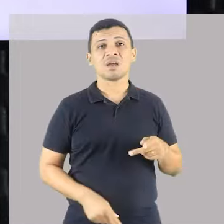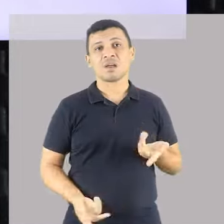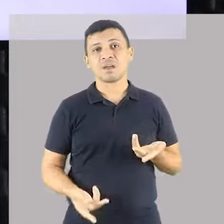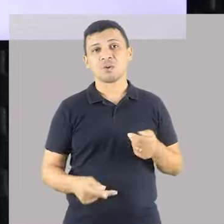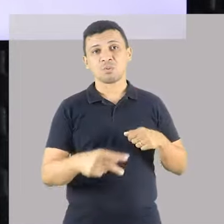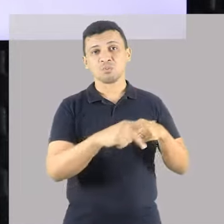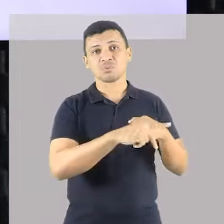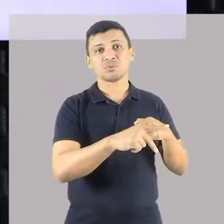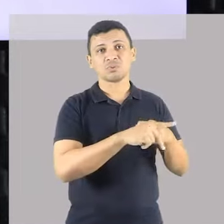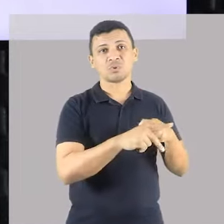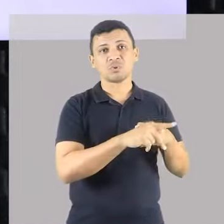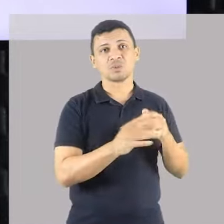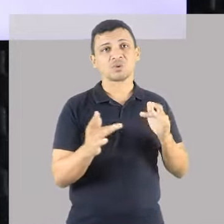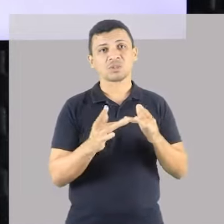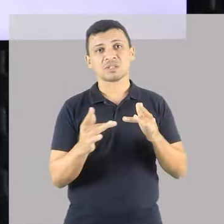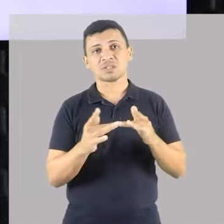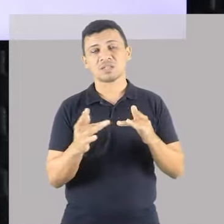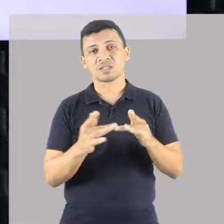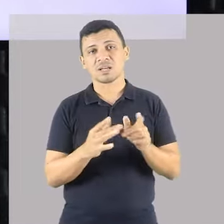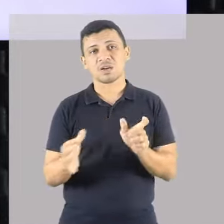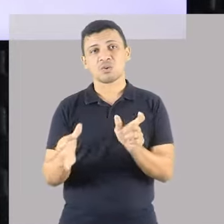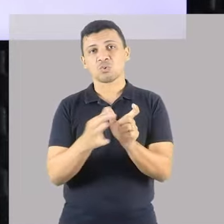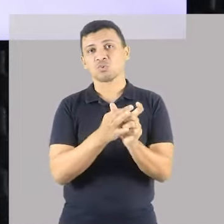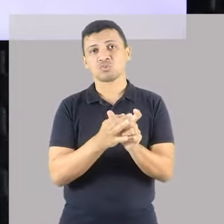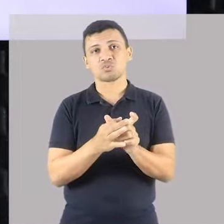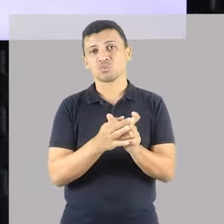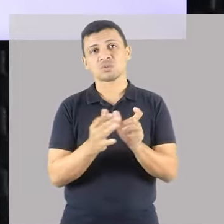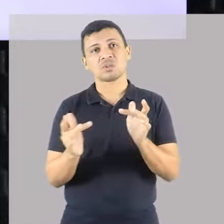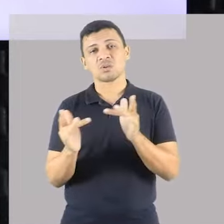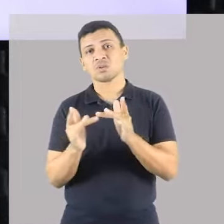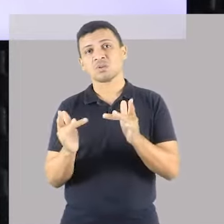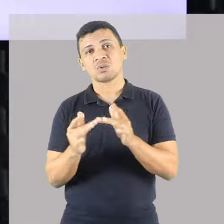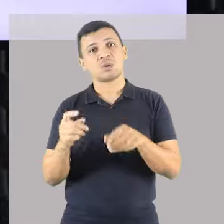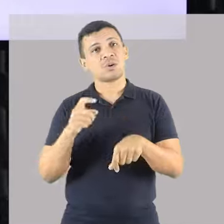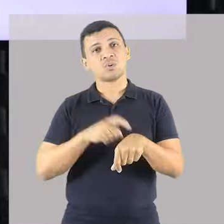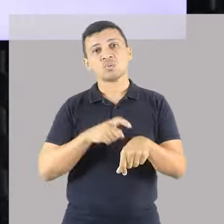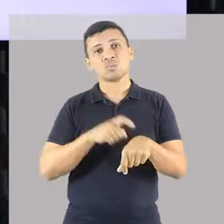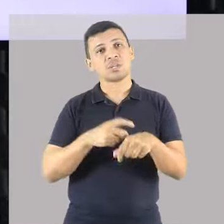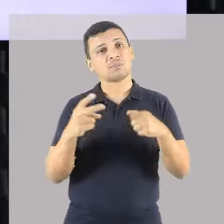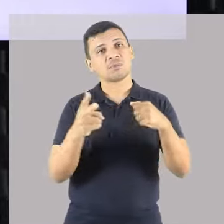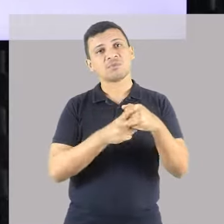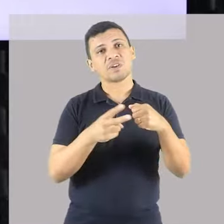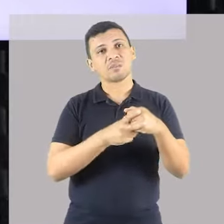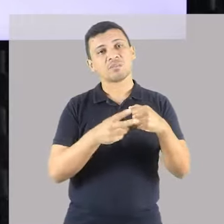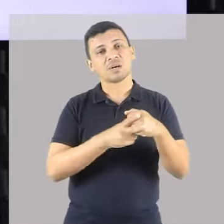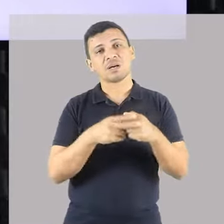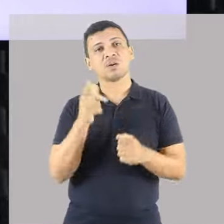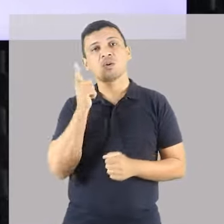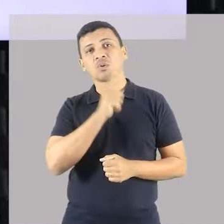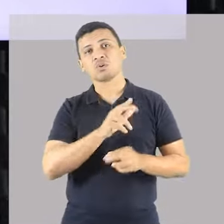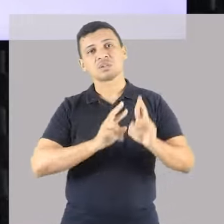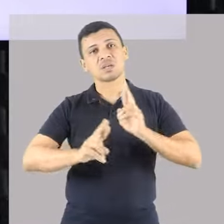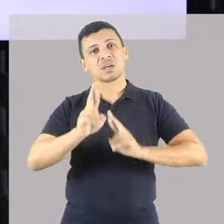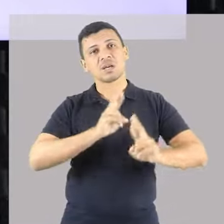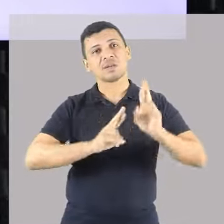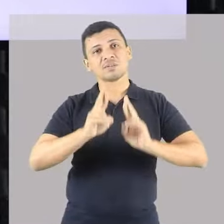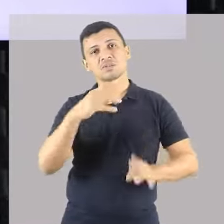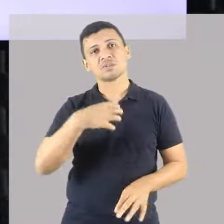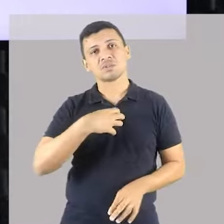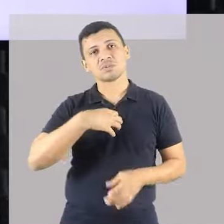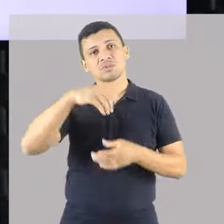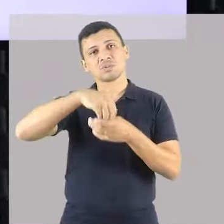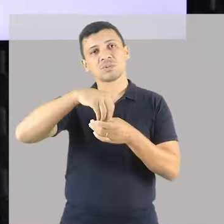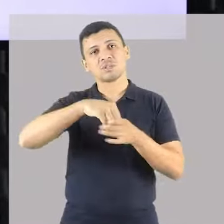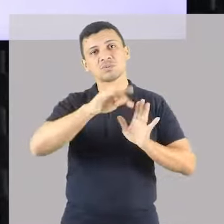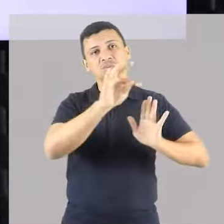é uma conjunção é uma um tempo verbal que eu utilizo para estabelecer aquela relação de sentido dentro